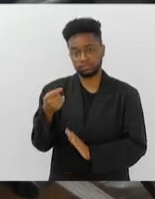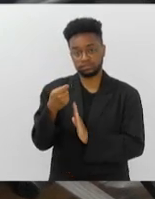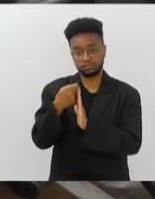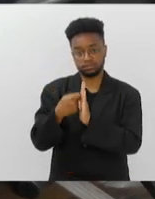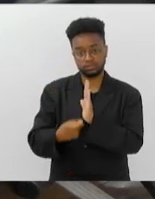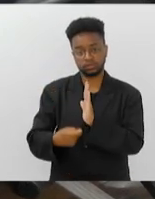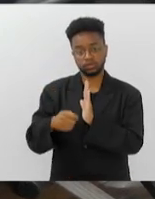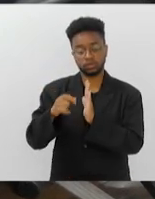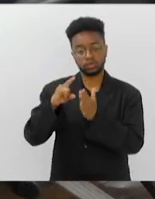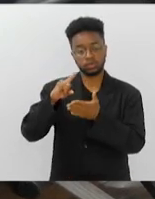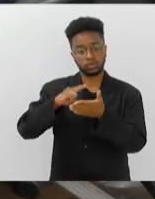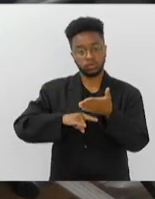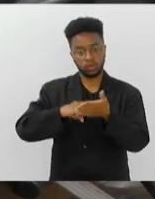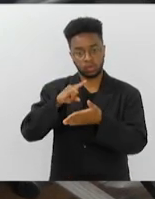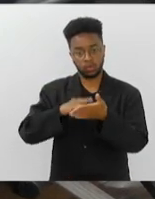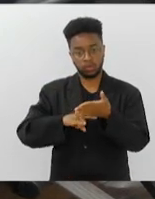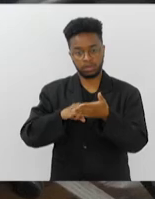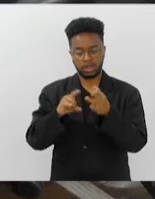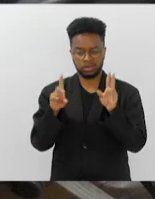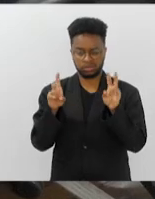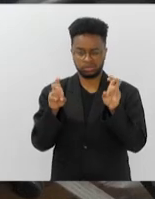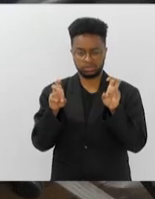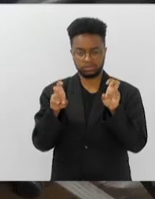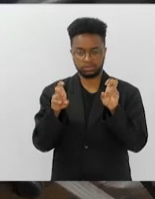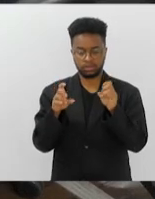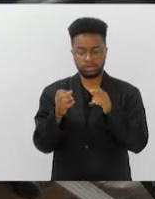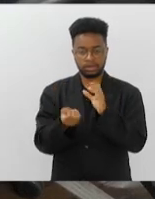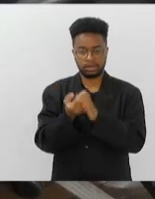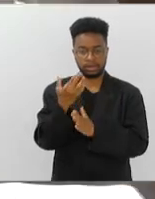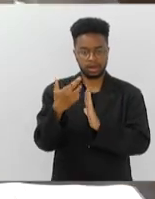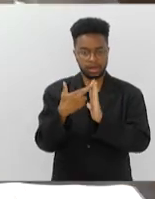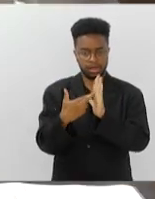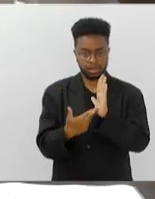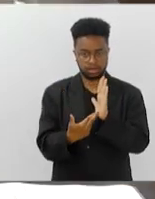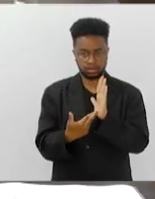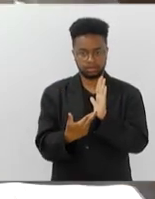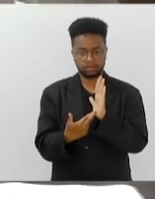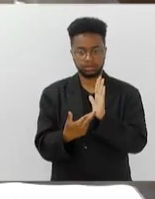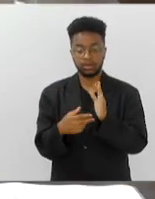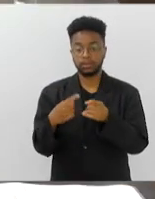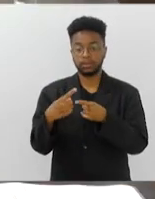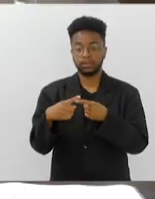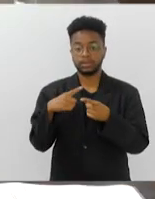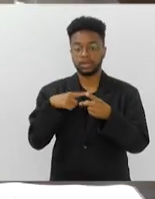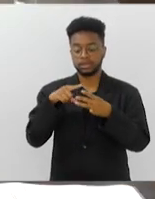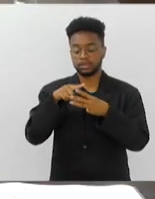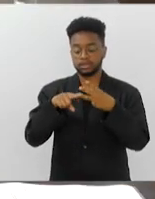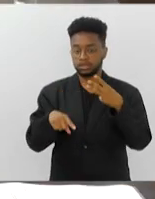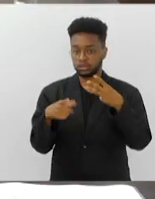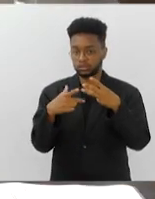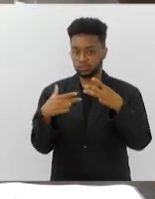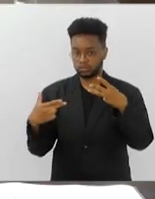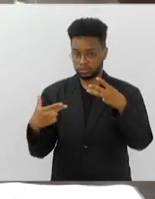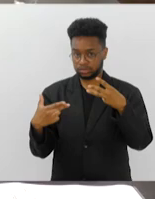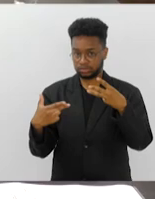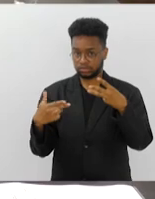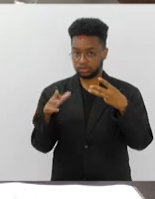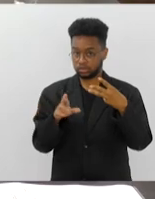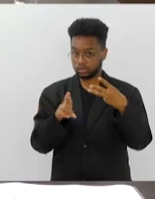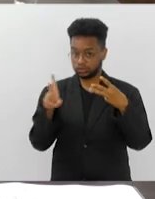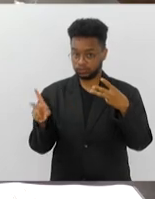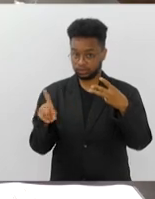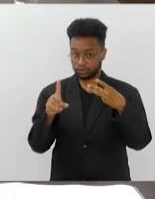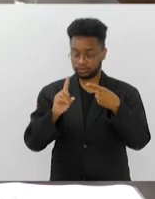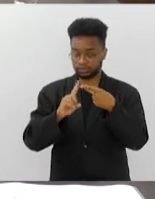um documento, entre aspas, regulamentador. Porque são três coisas distintas, senhor presidente.